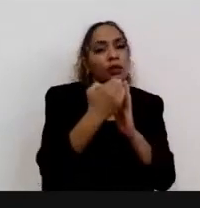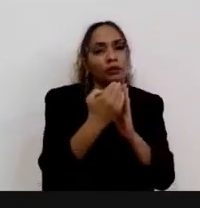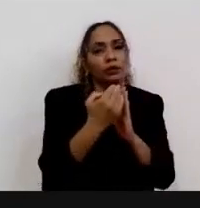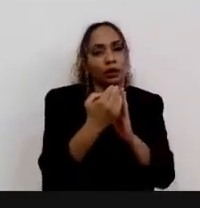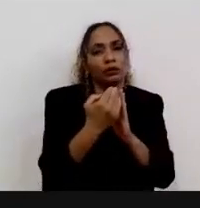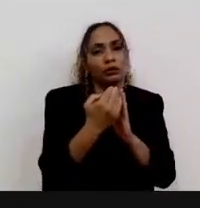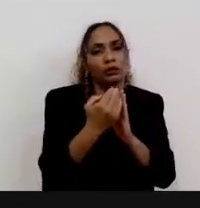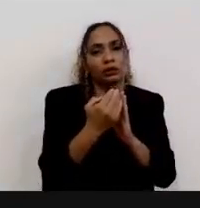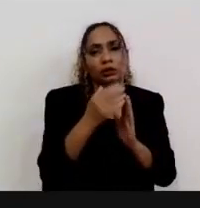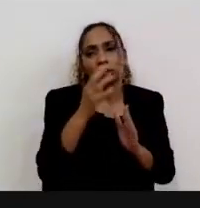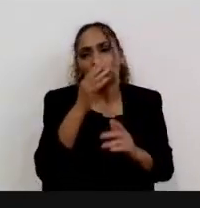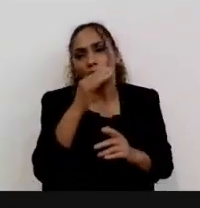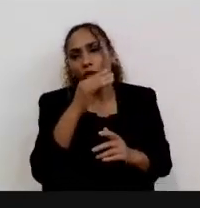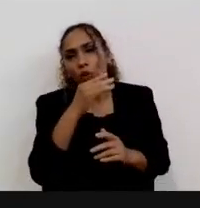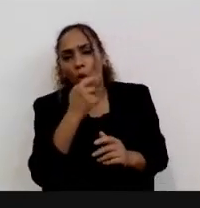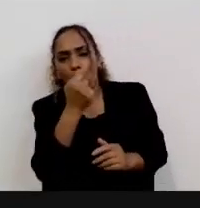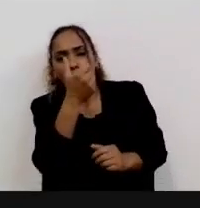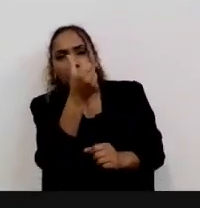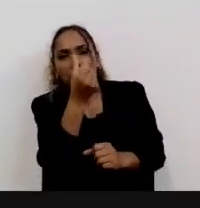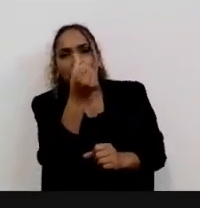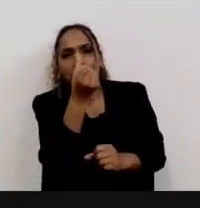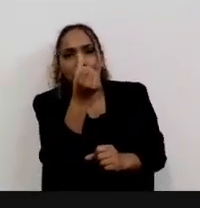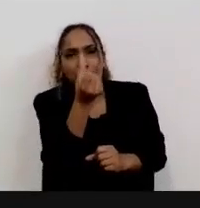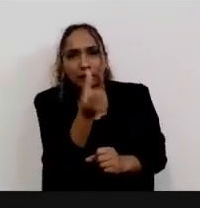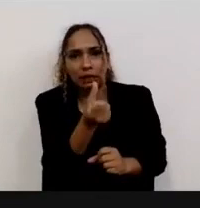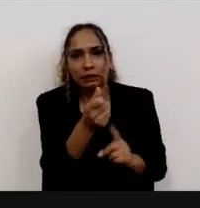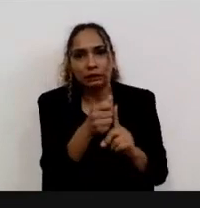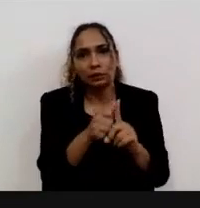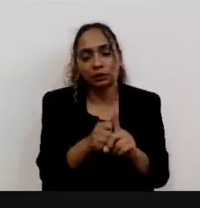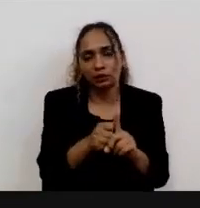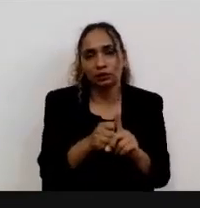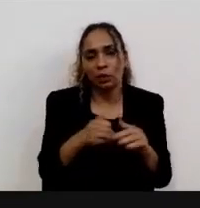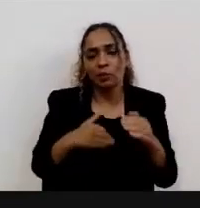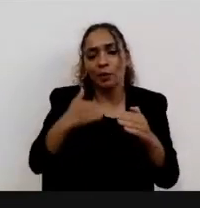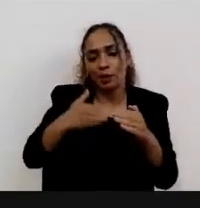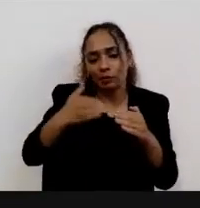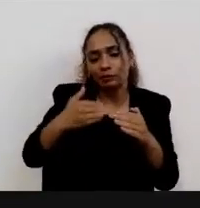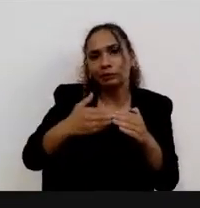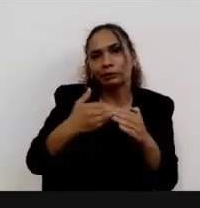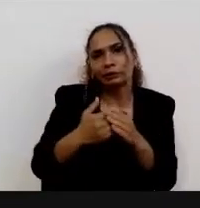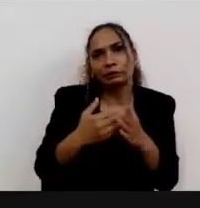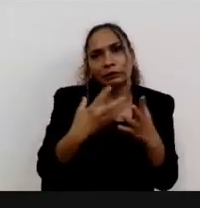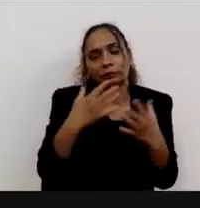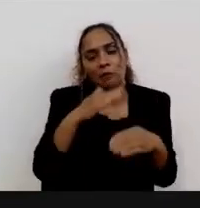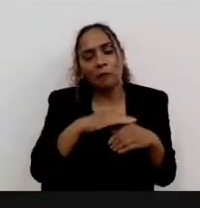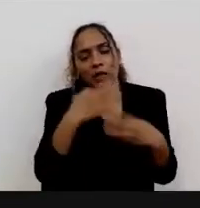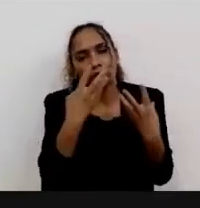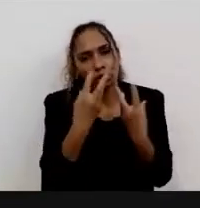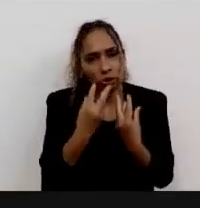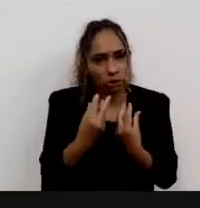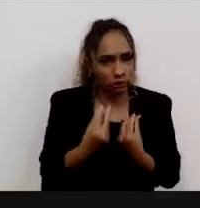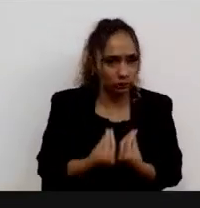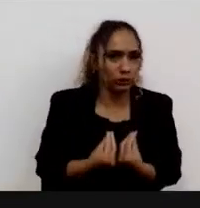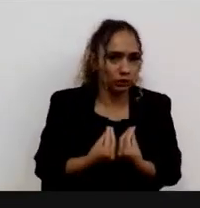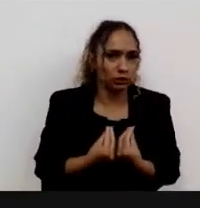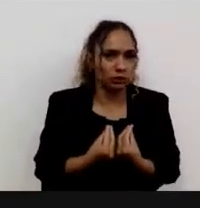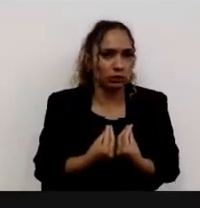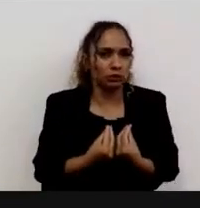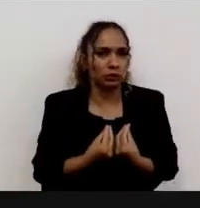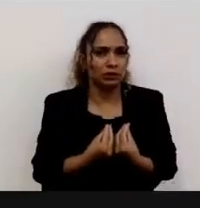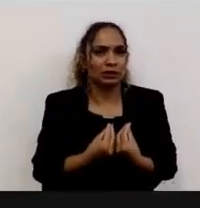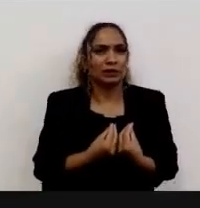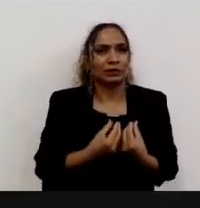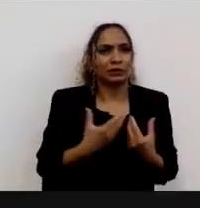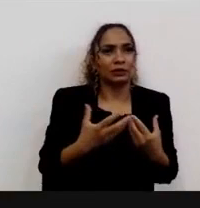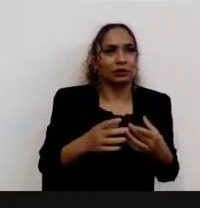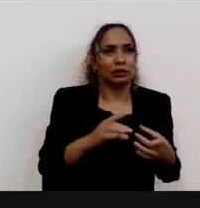demoramos aí quase 6 meses. Então, esse processo aí que foi realmente o mais árduo, né? Então, tem que lidar com a advocacia, tem